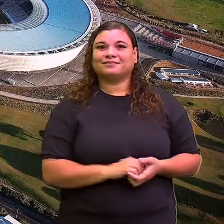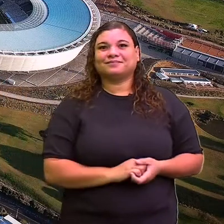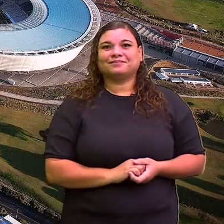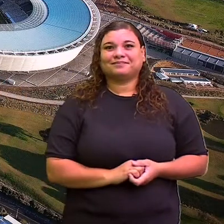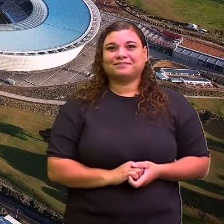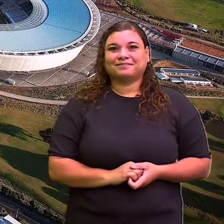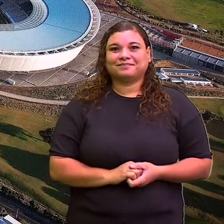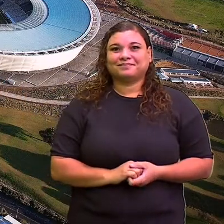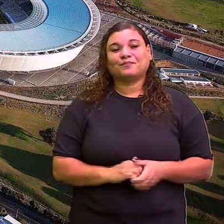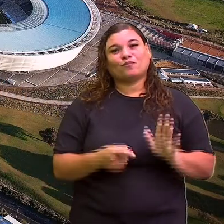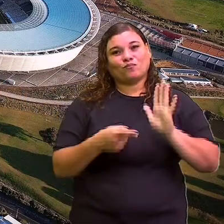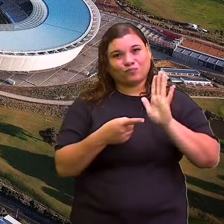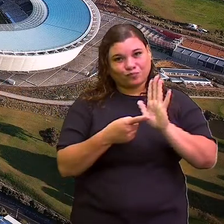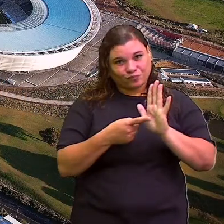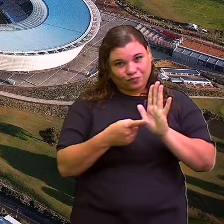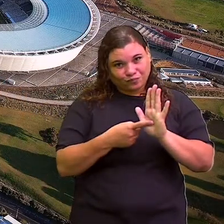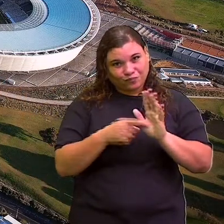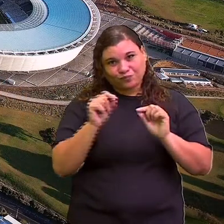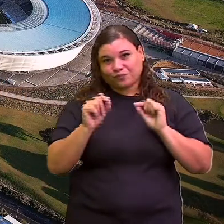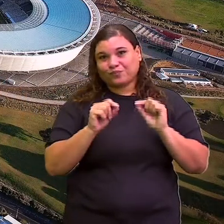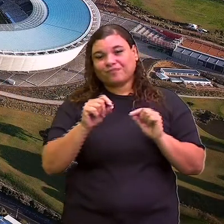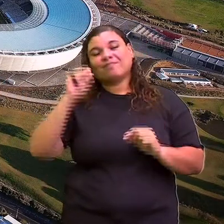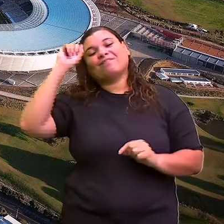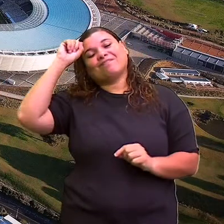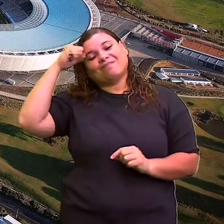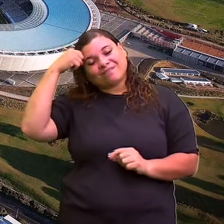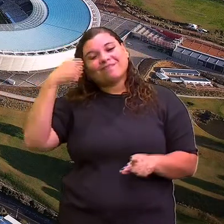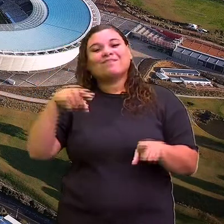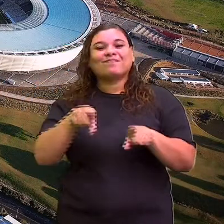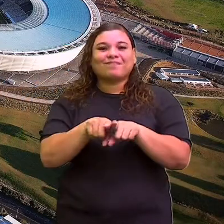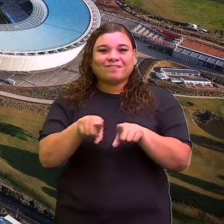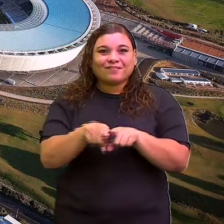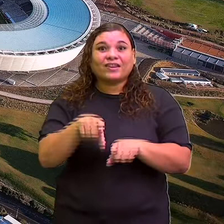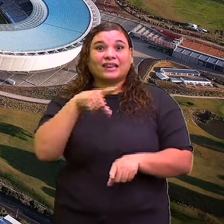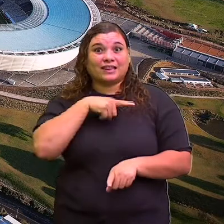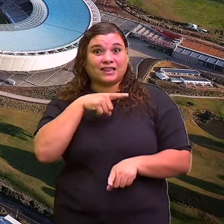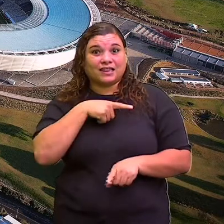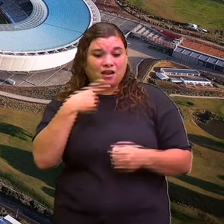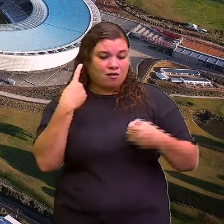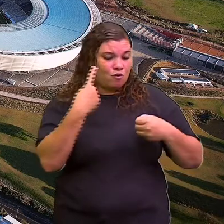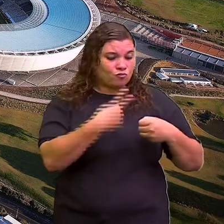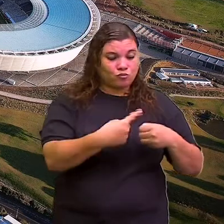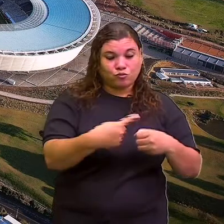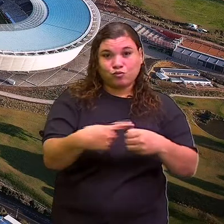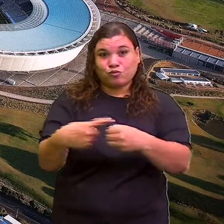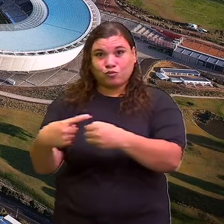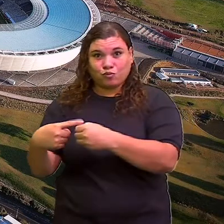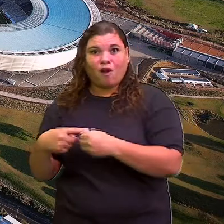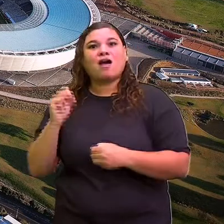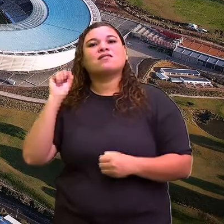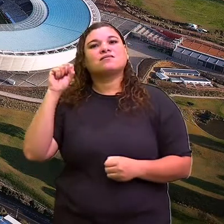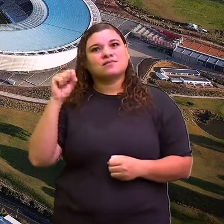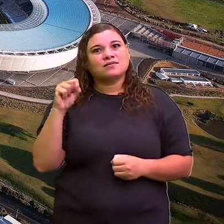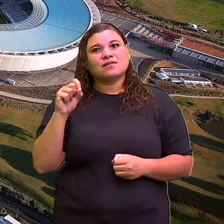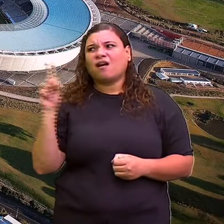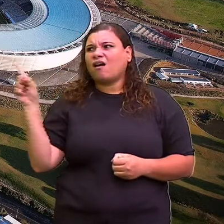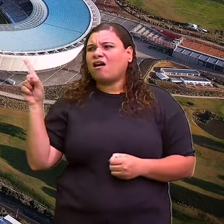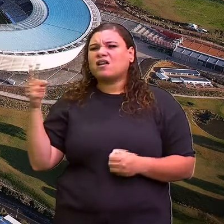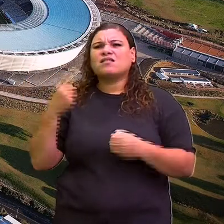África. Olhem aí, nós temos grandes cidades. Esta é uma foto da cidade do